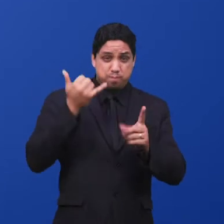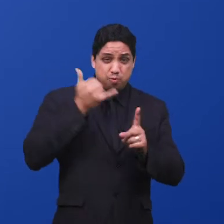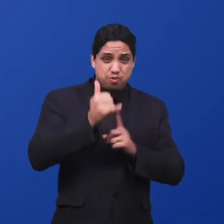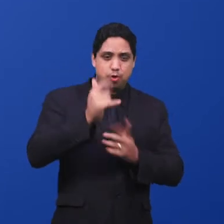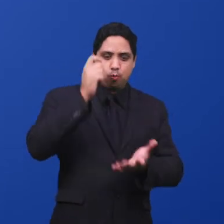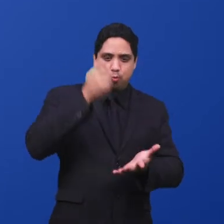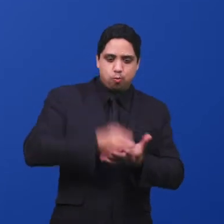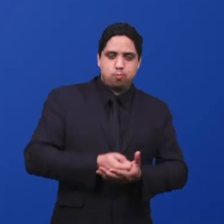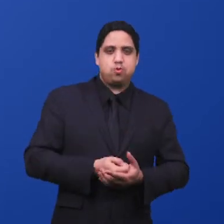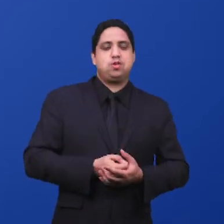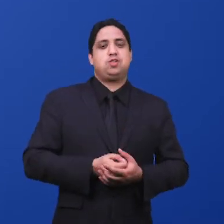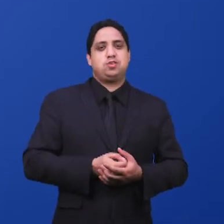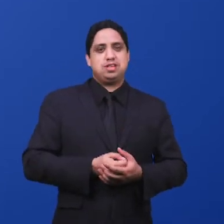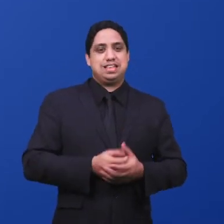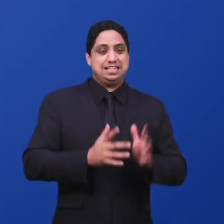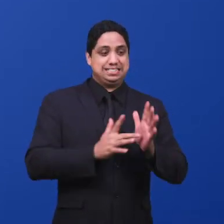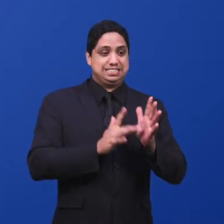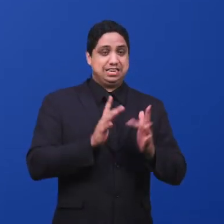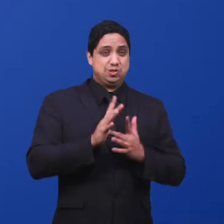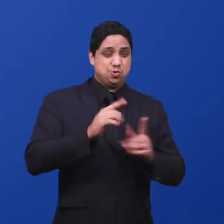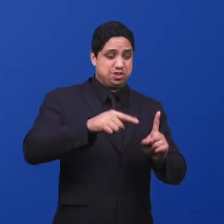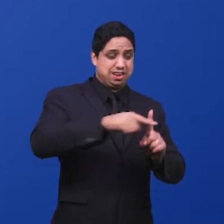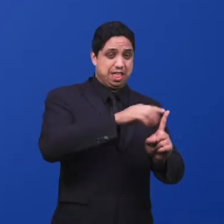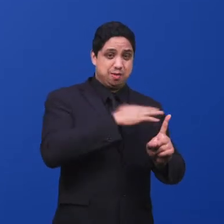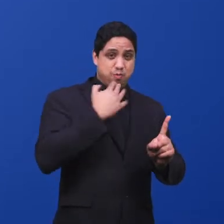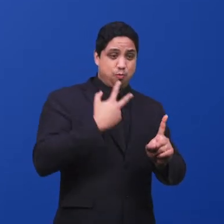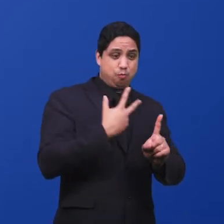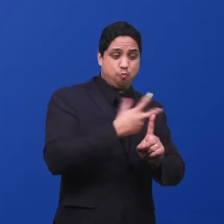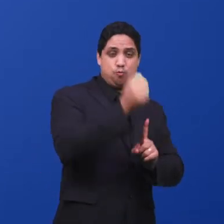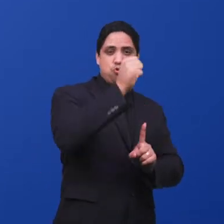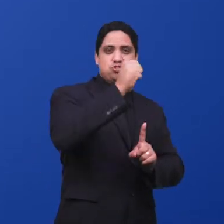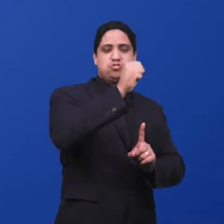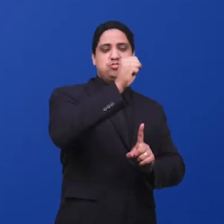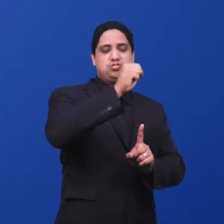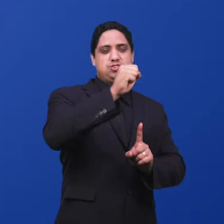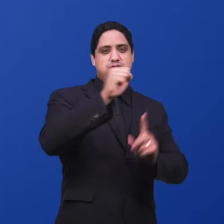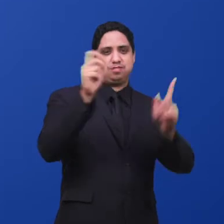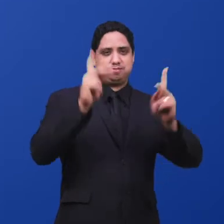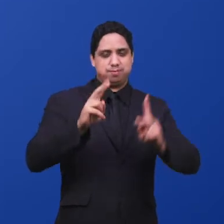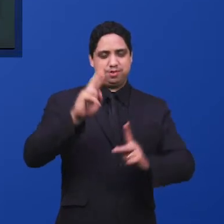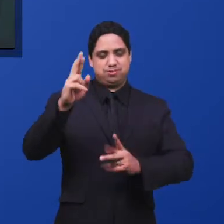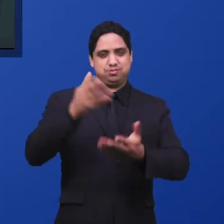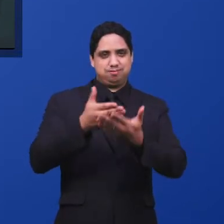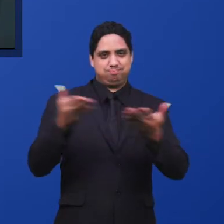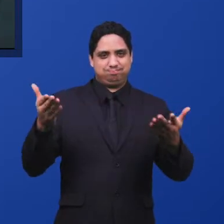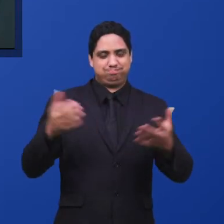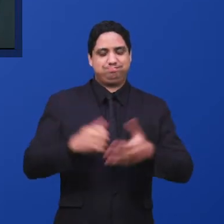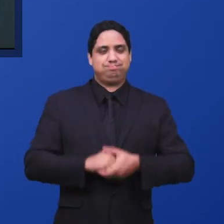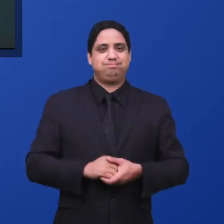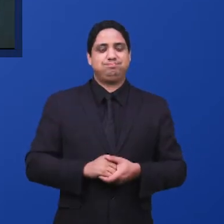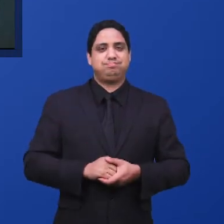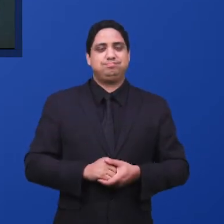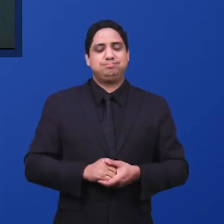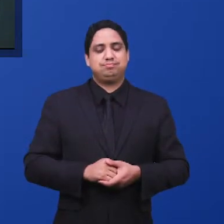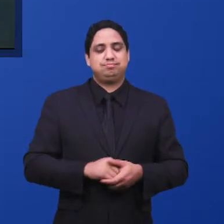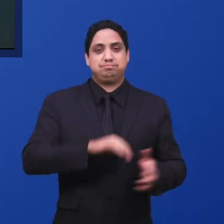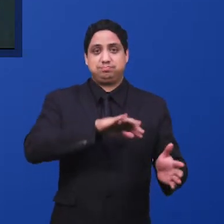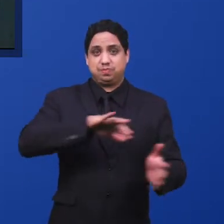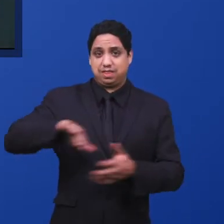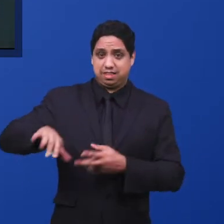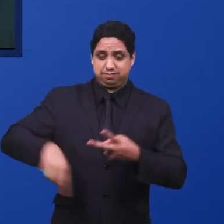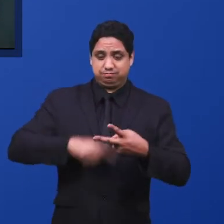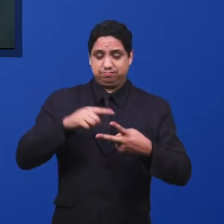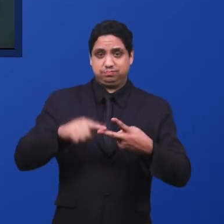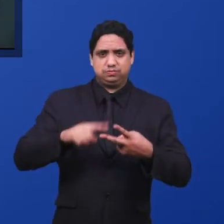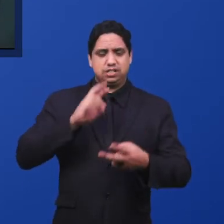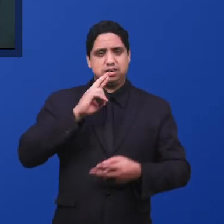escrita: tragada foi a morte na vitória." A paz do Senhor. Em resposta à questão de número